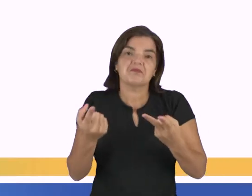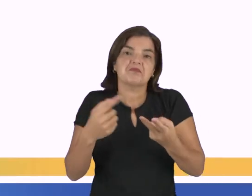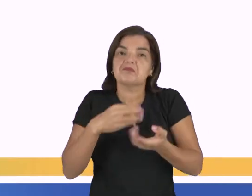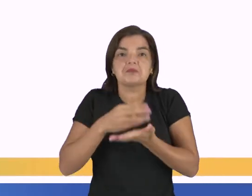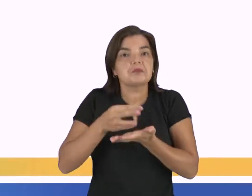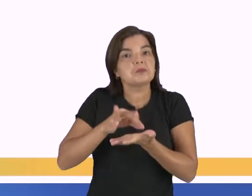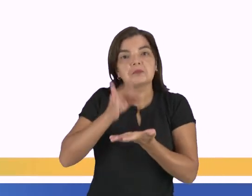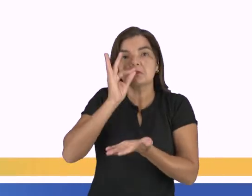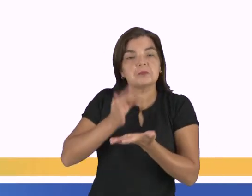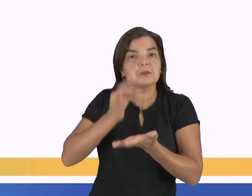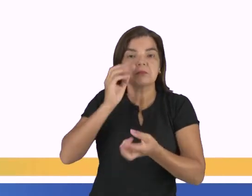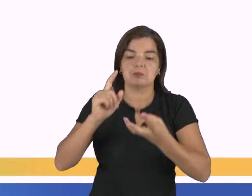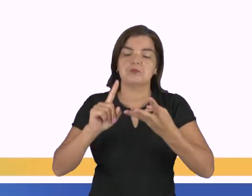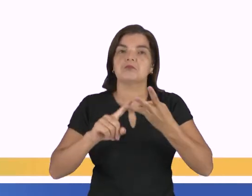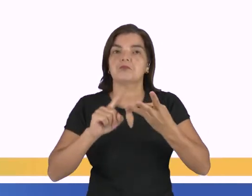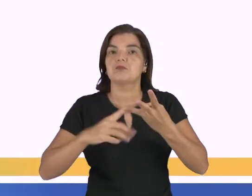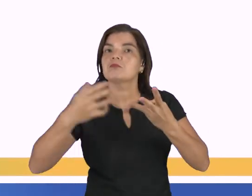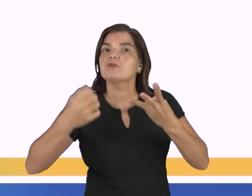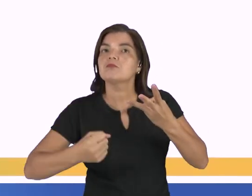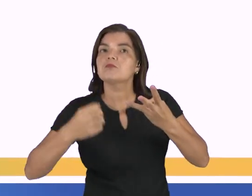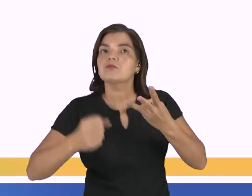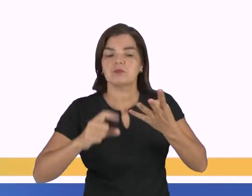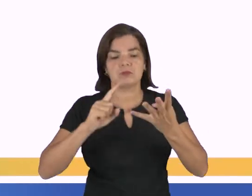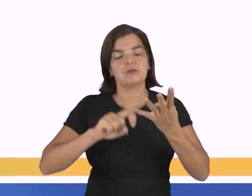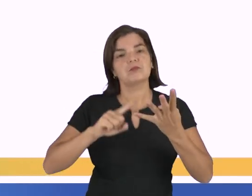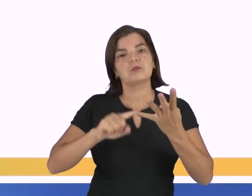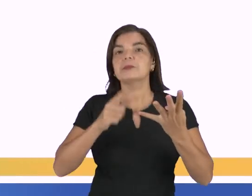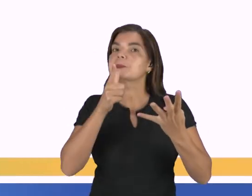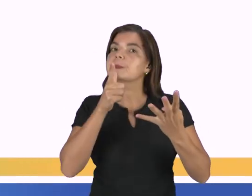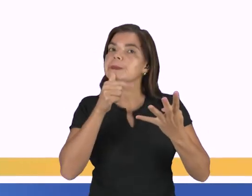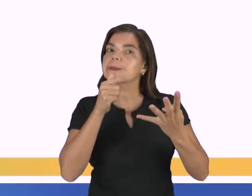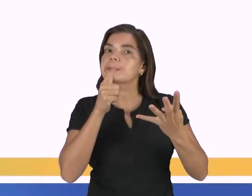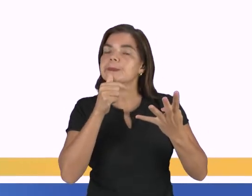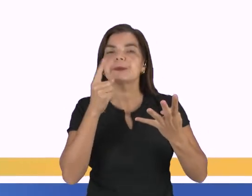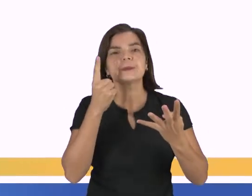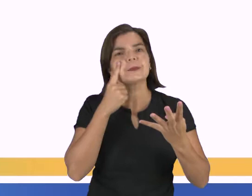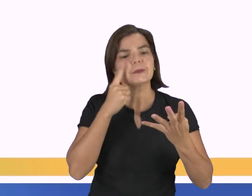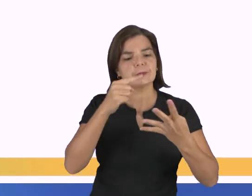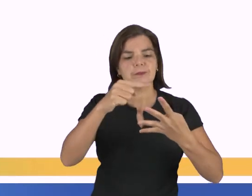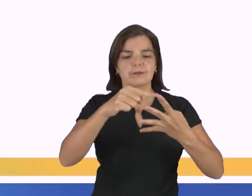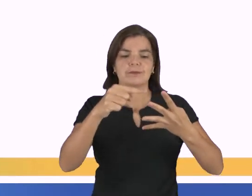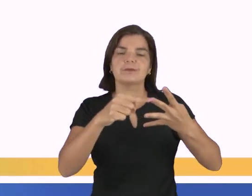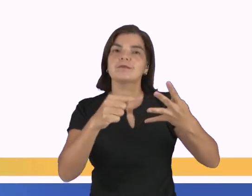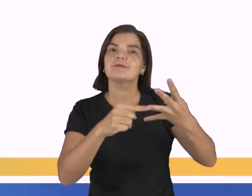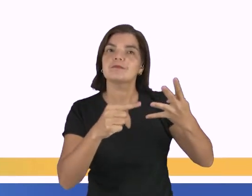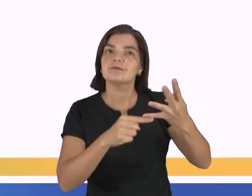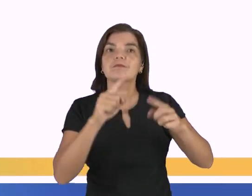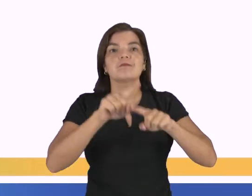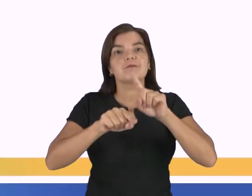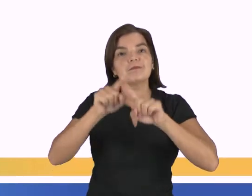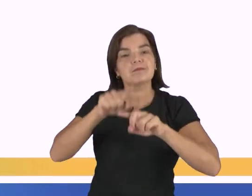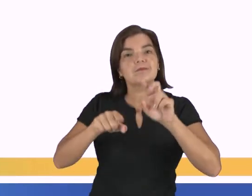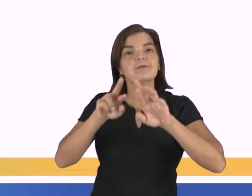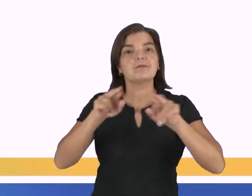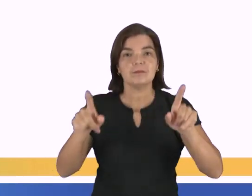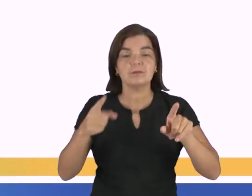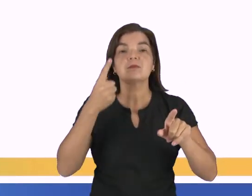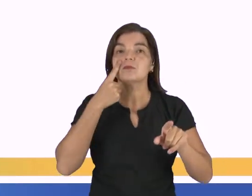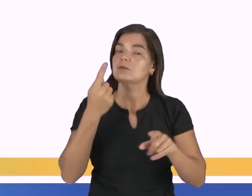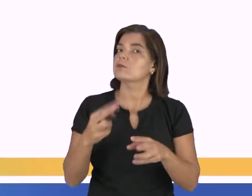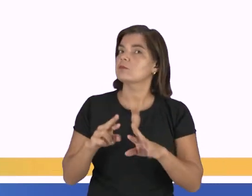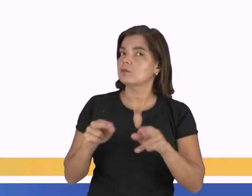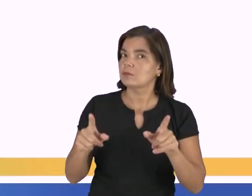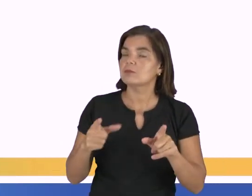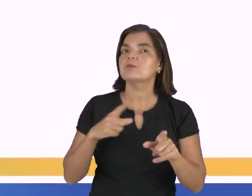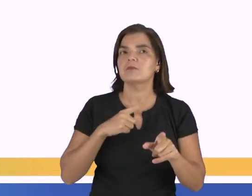seja um café. Na terceira, leite. E na última, água. Então a gente tem 4 materiais diferentes. E como esses materiais são diferentes,